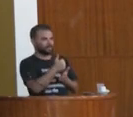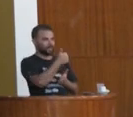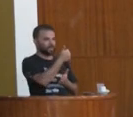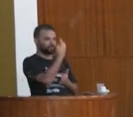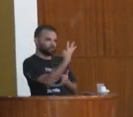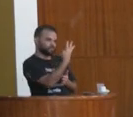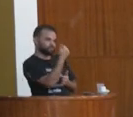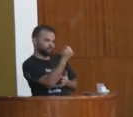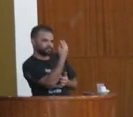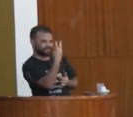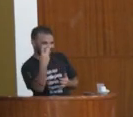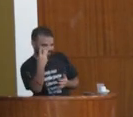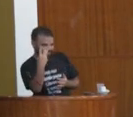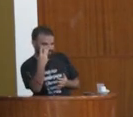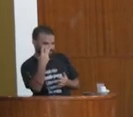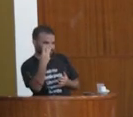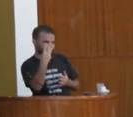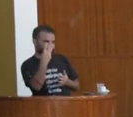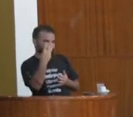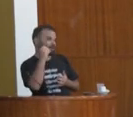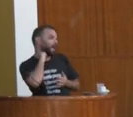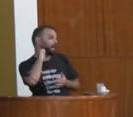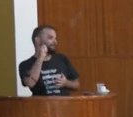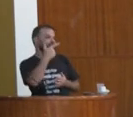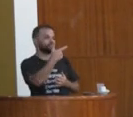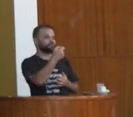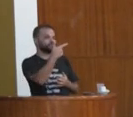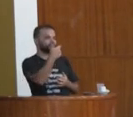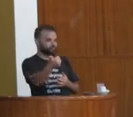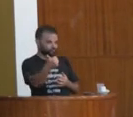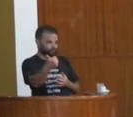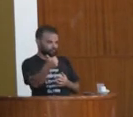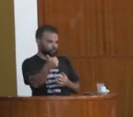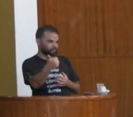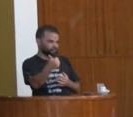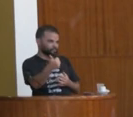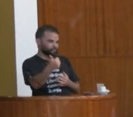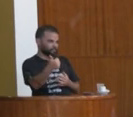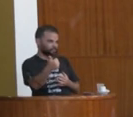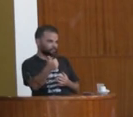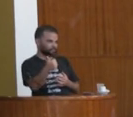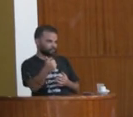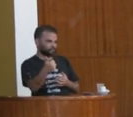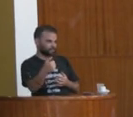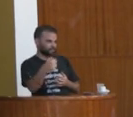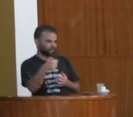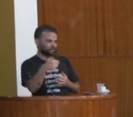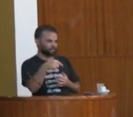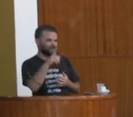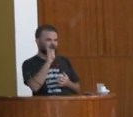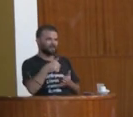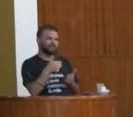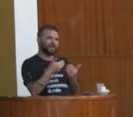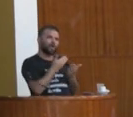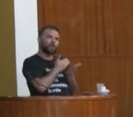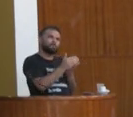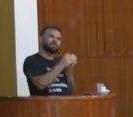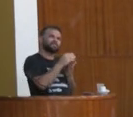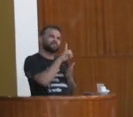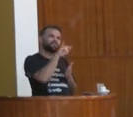14.133, de abril de 2021. Ela era para ter entrado em vigor agora, no dia 1º de abril de